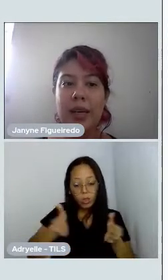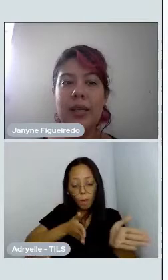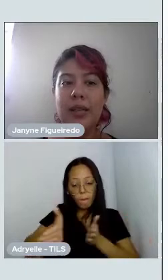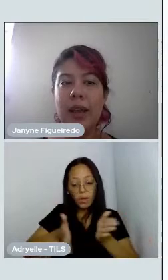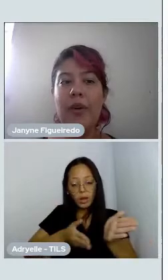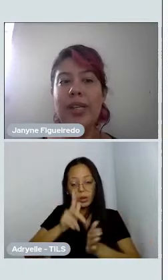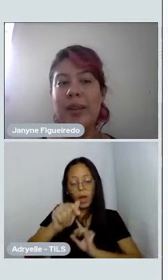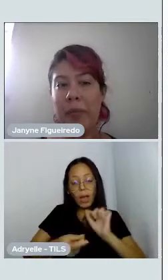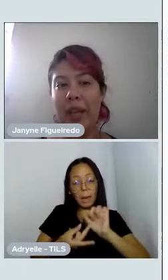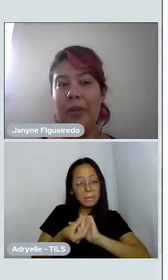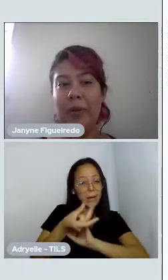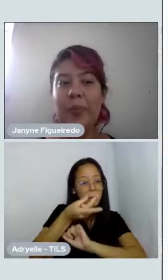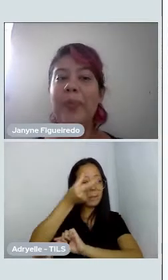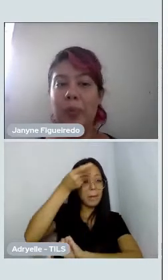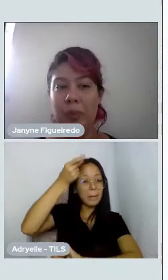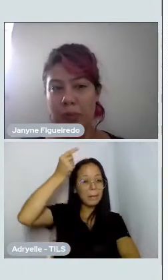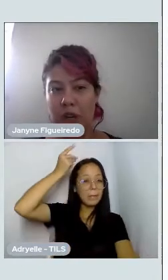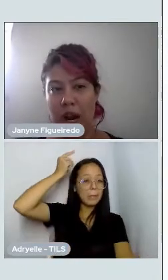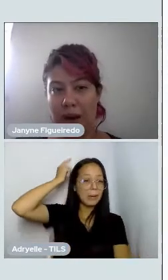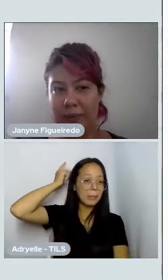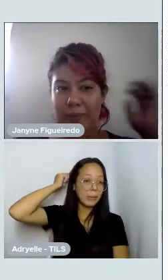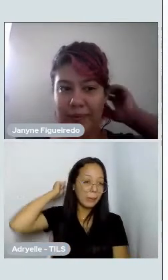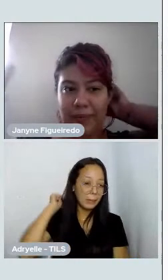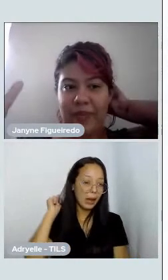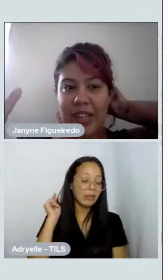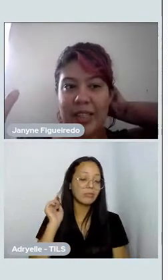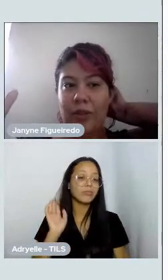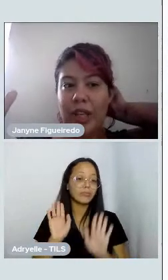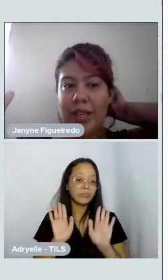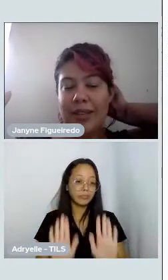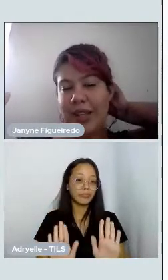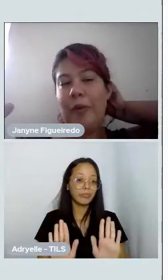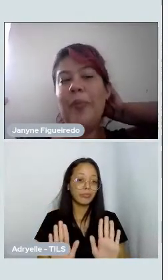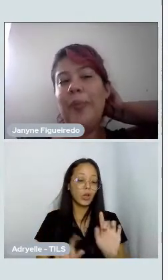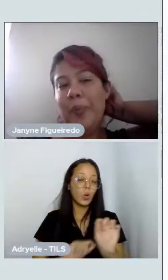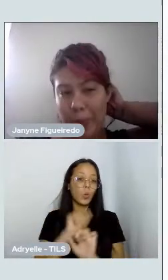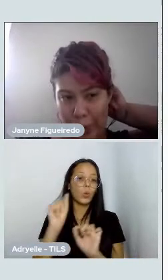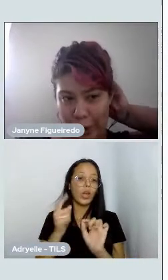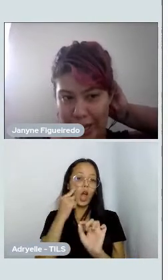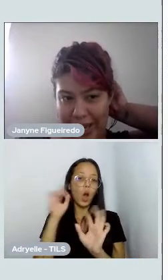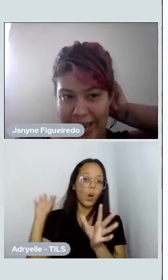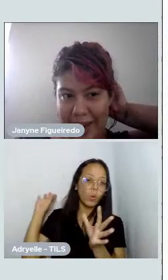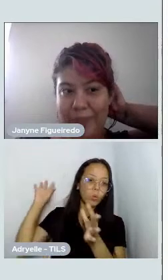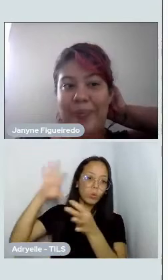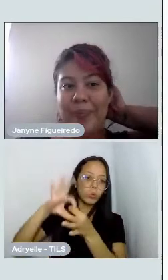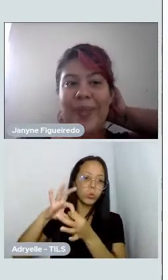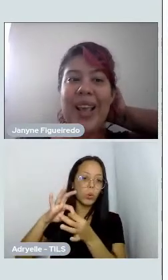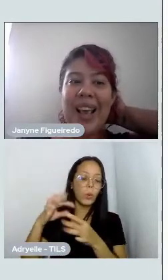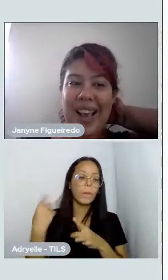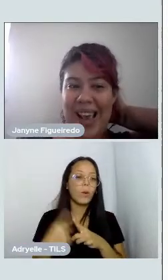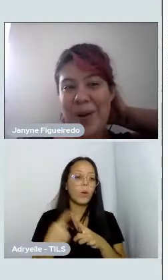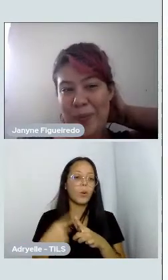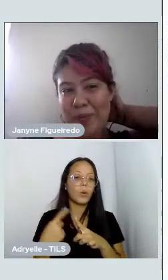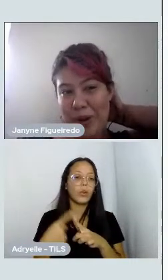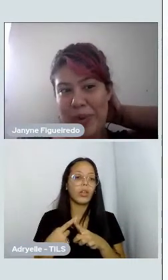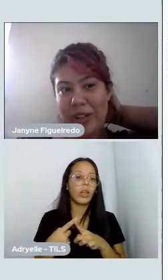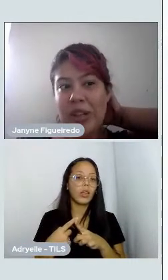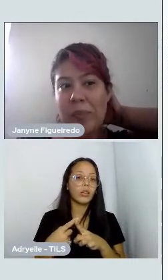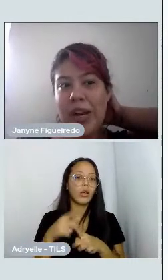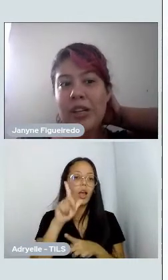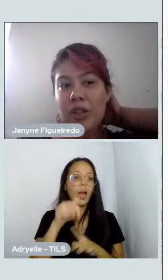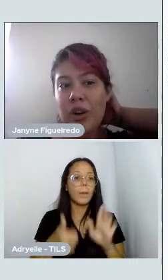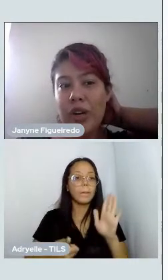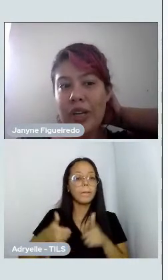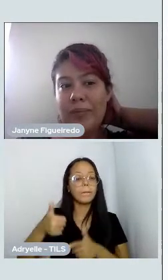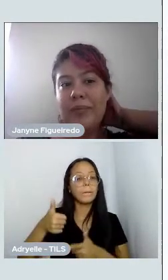mais antiga que se tem conhecimento. Já fazendo um linkzinho, porque é o primeiro